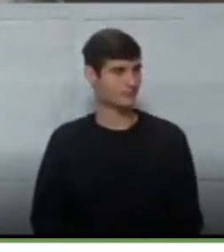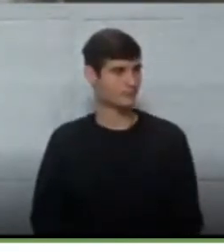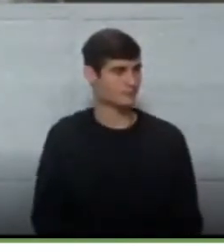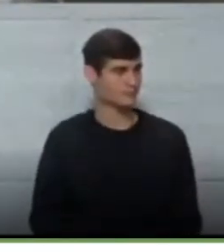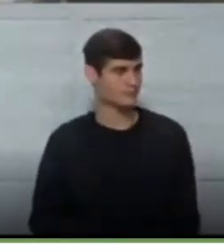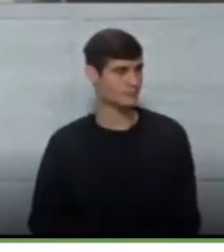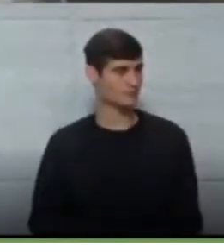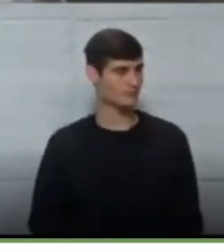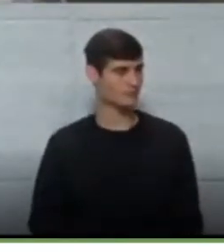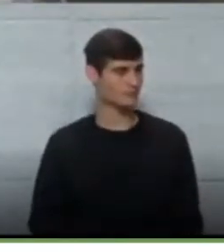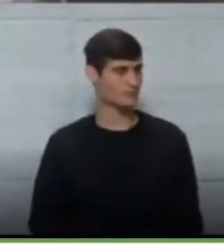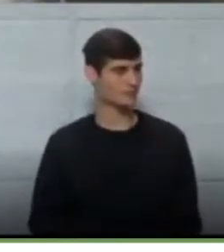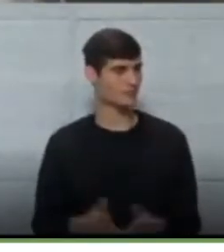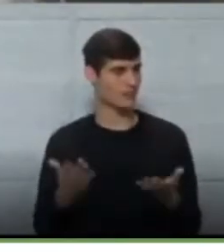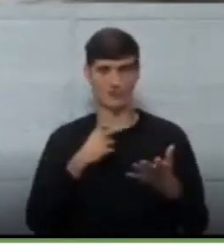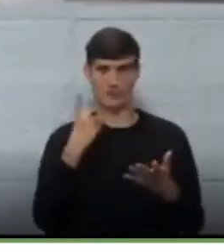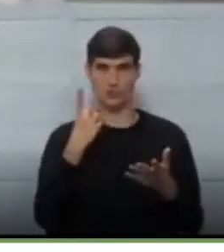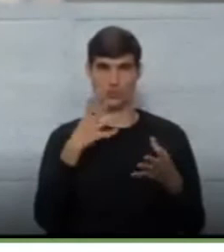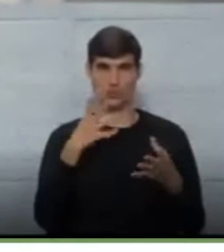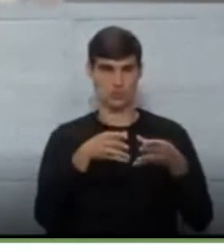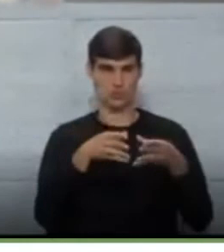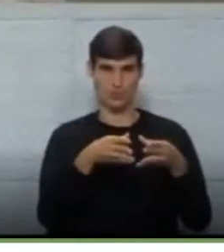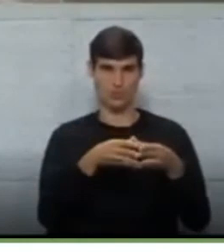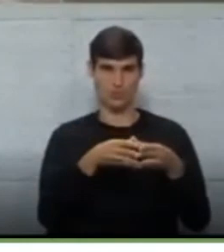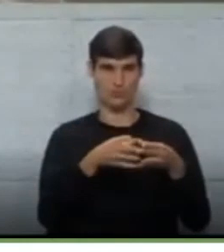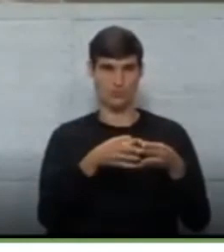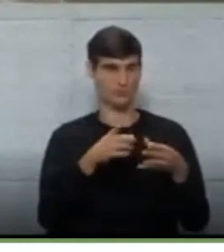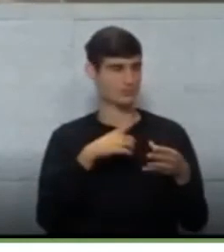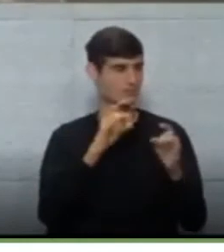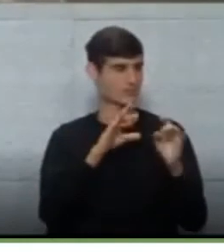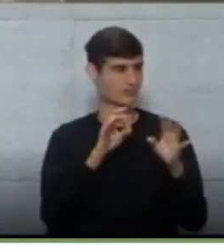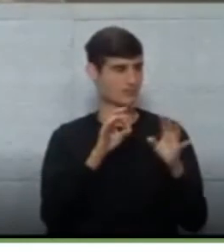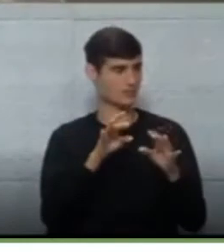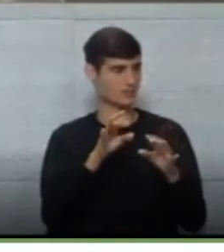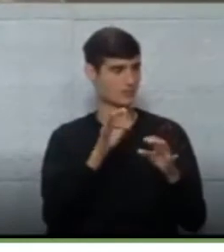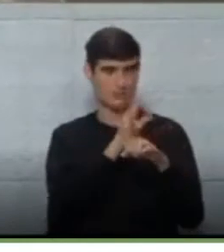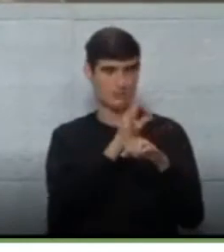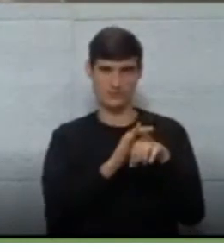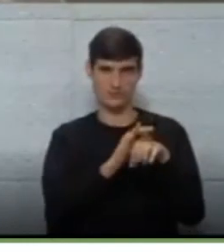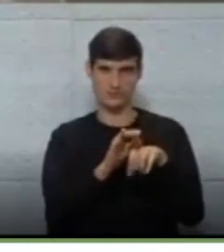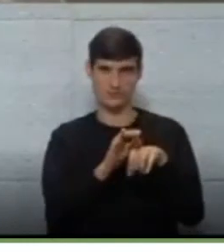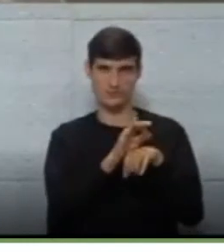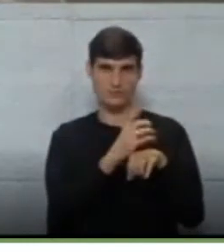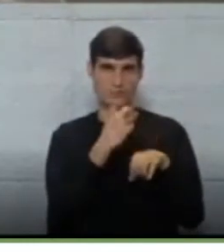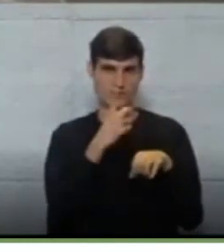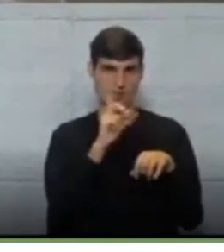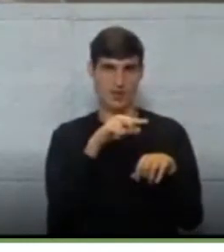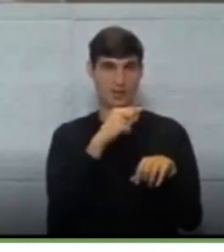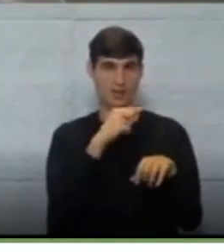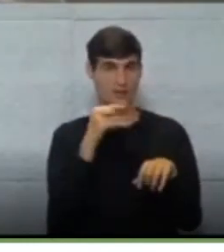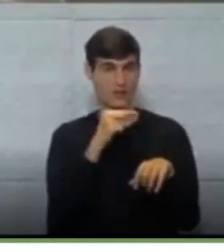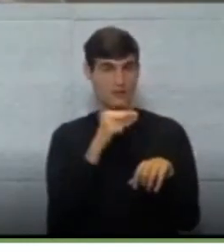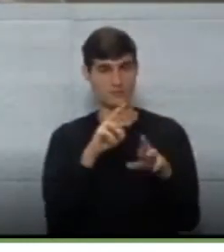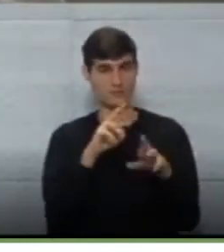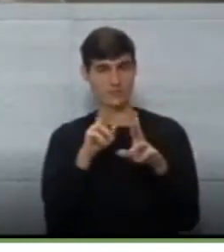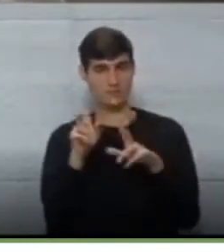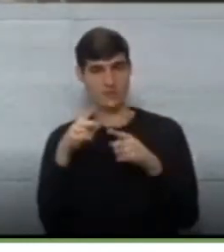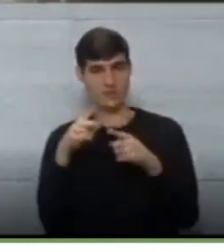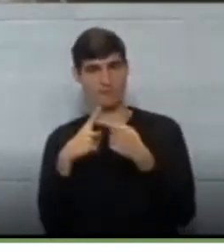Dois grupos de micro-organismos. Um que é catalase negativa. E aí, a hora que a gente colocar a